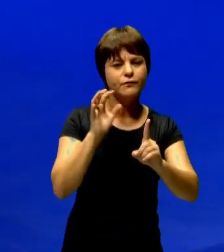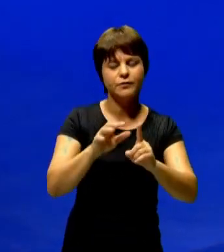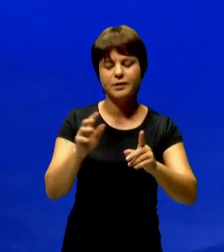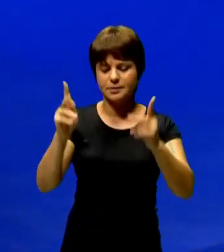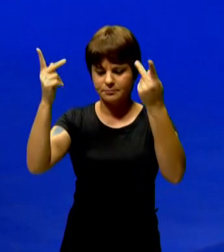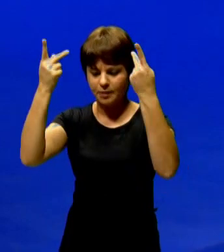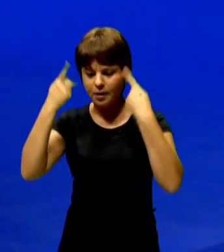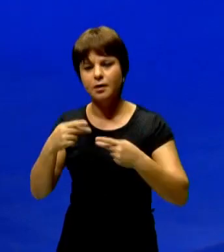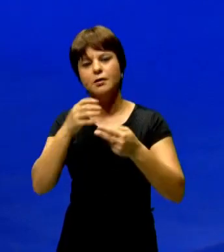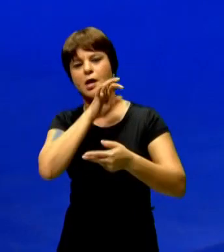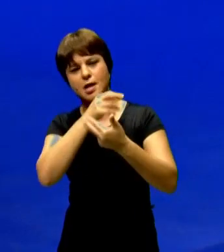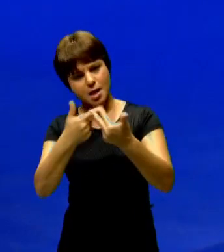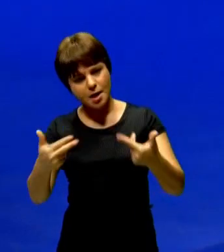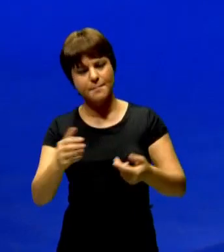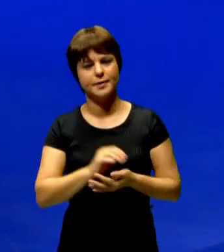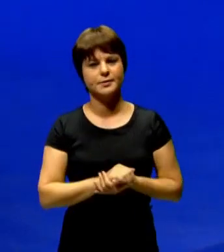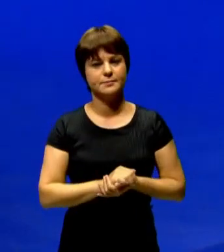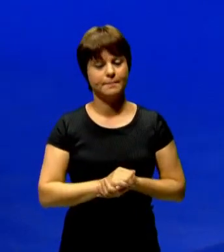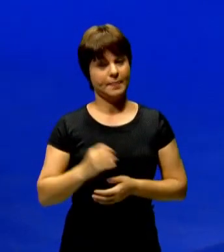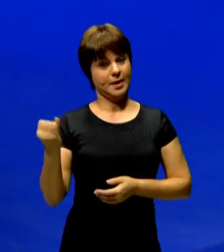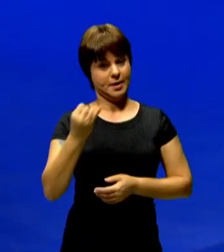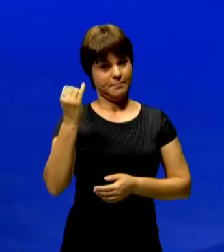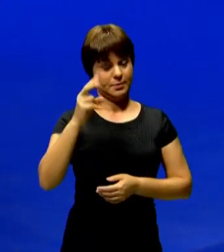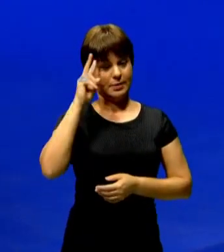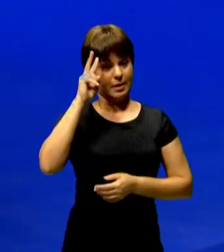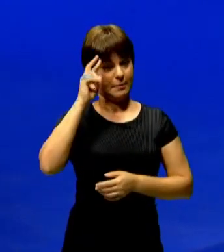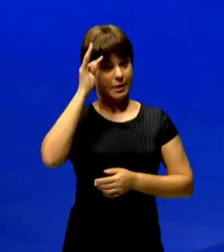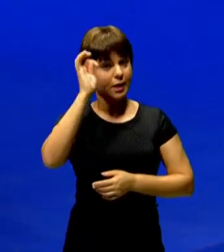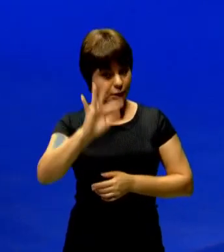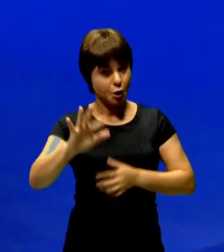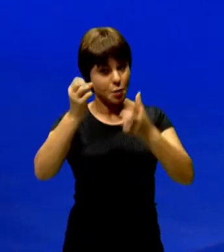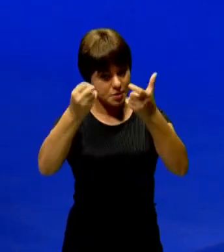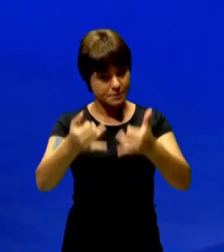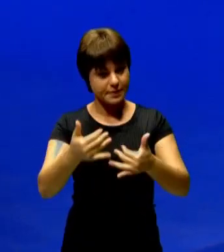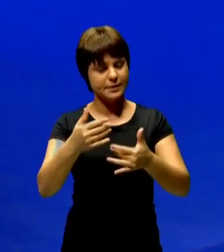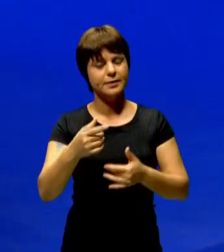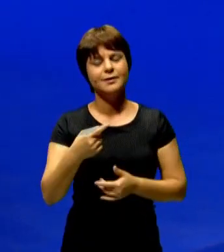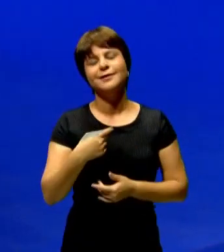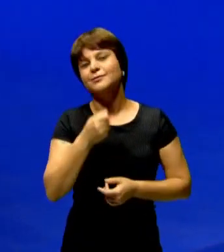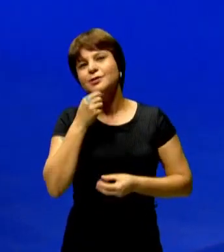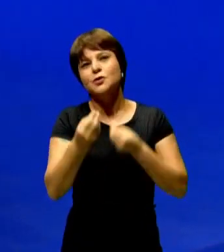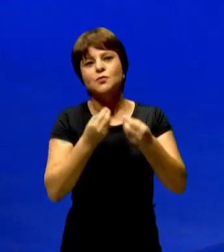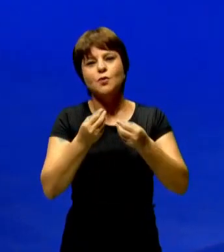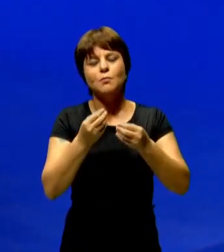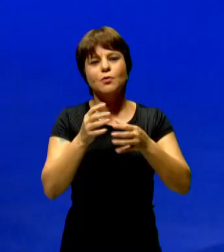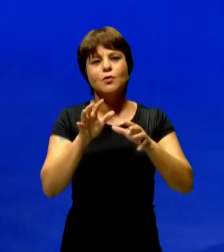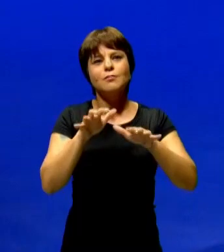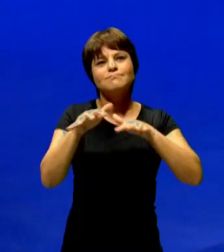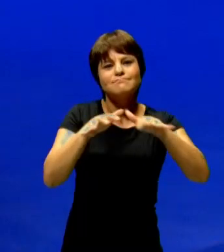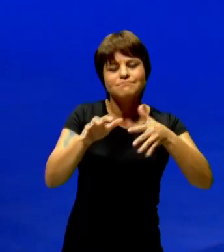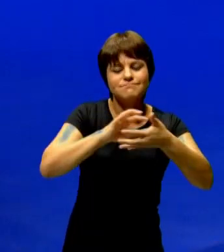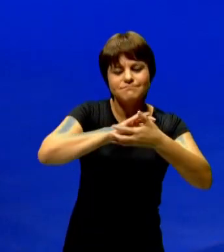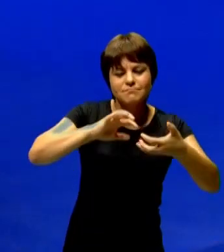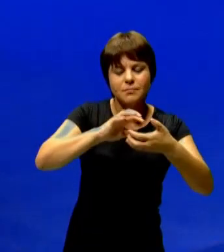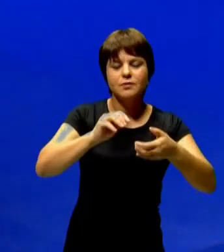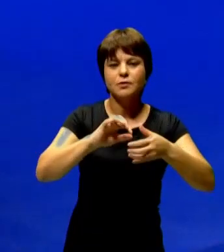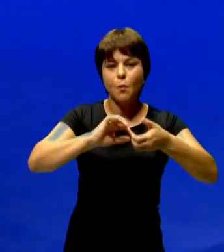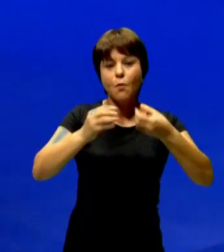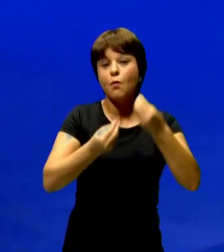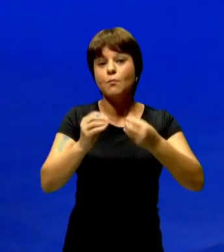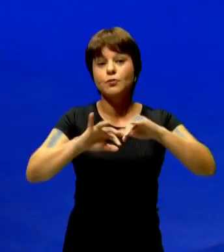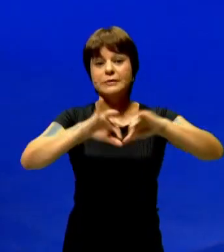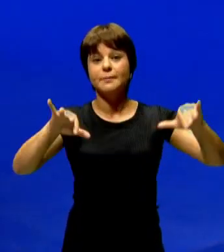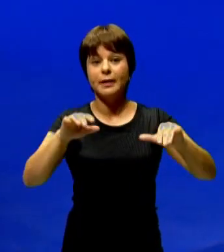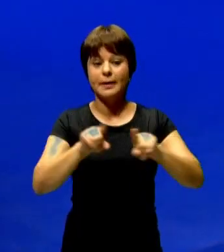vivos. É importante lembrar que a teoria da deriva continental não explica o mecanismo dessas fragmentações, mas